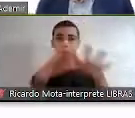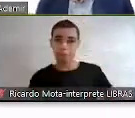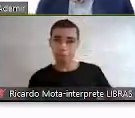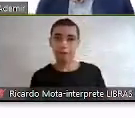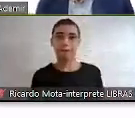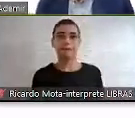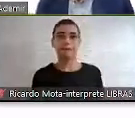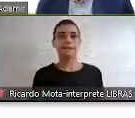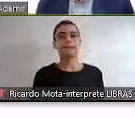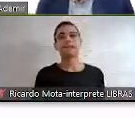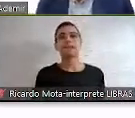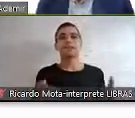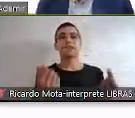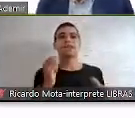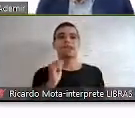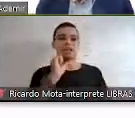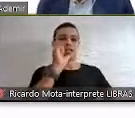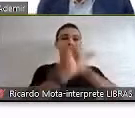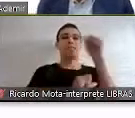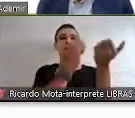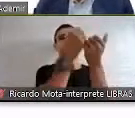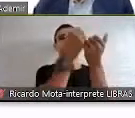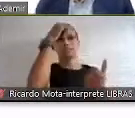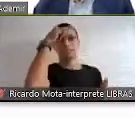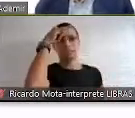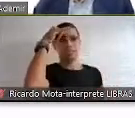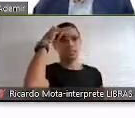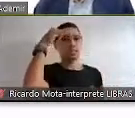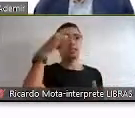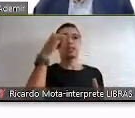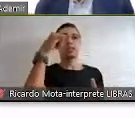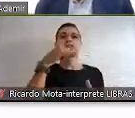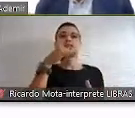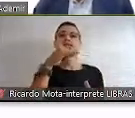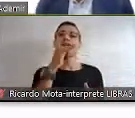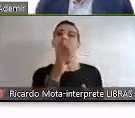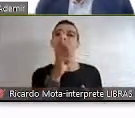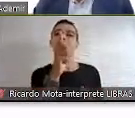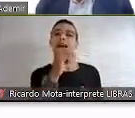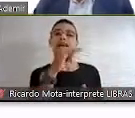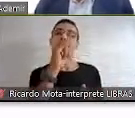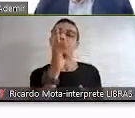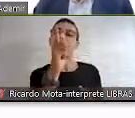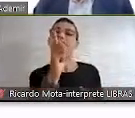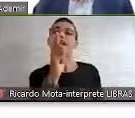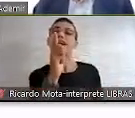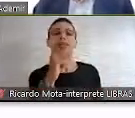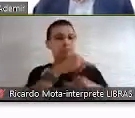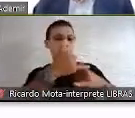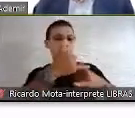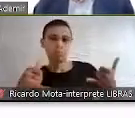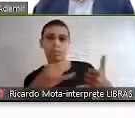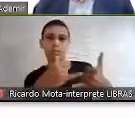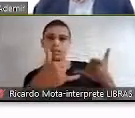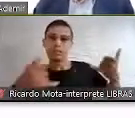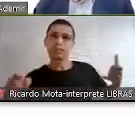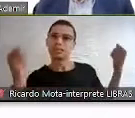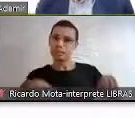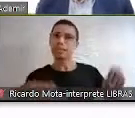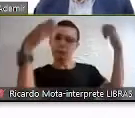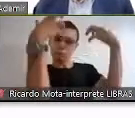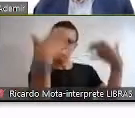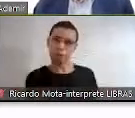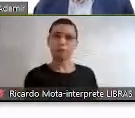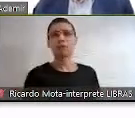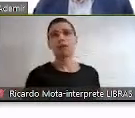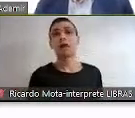Eu, vistoriando uma obra, eu tive um momento de uma reforma, uma denúncia, e no momento da